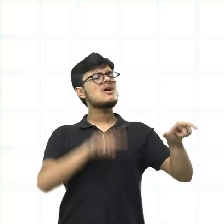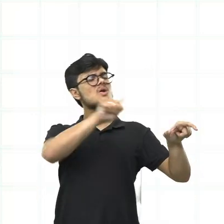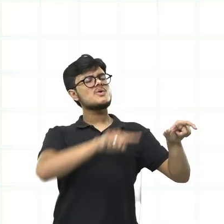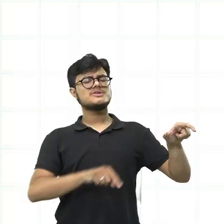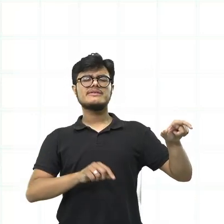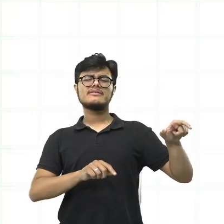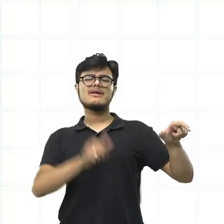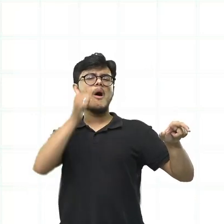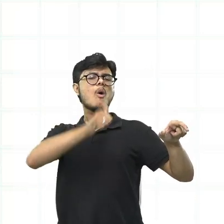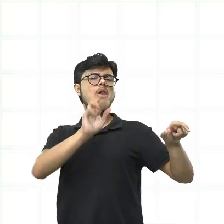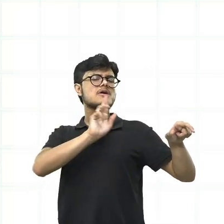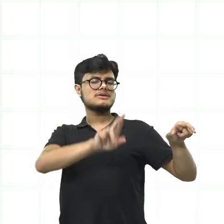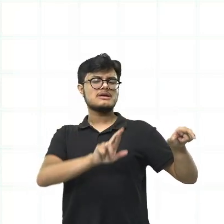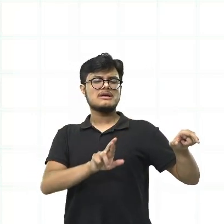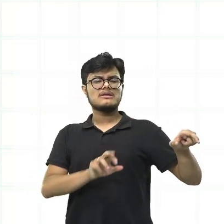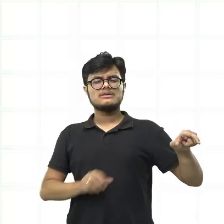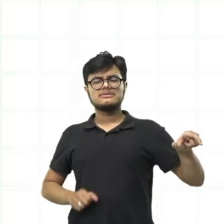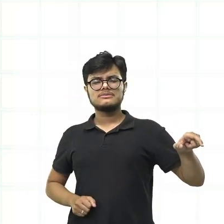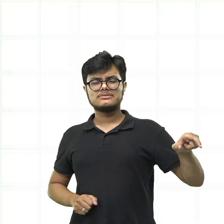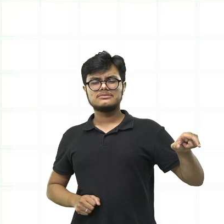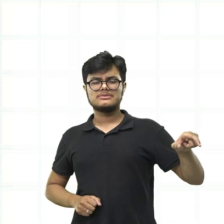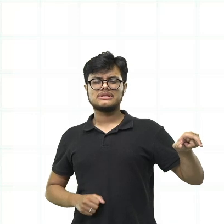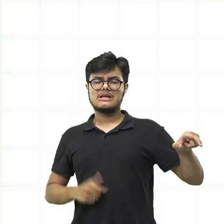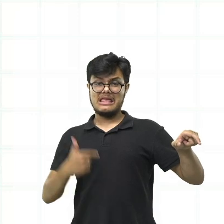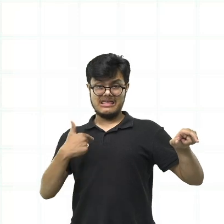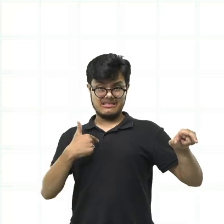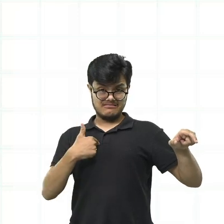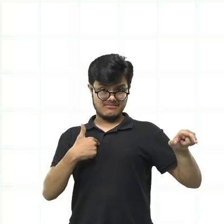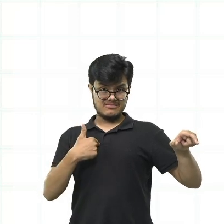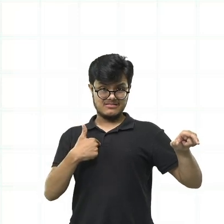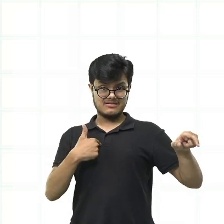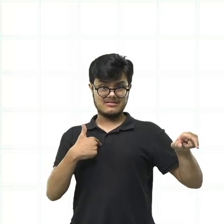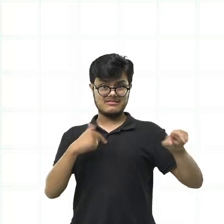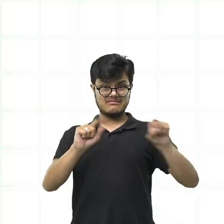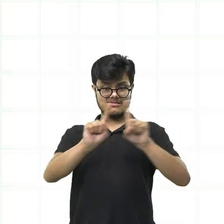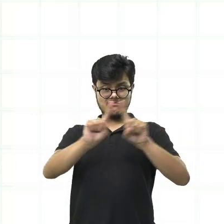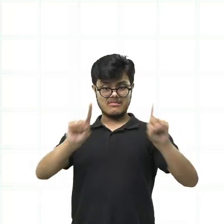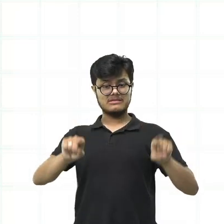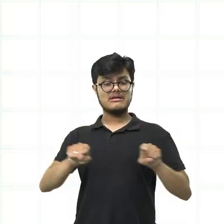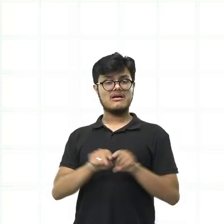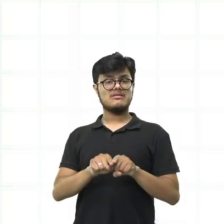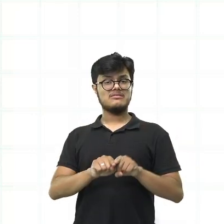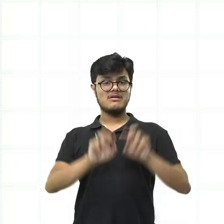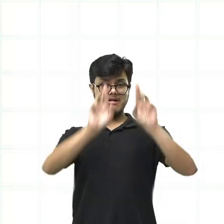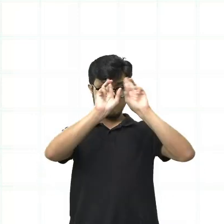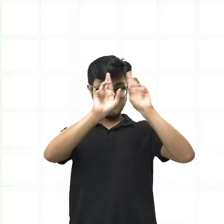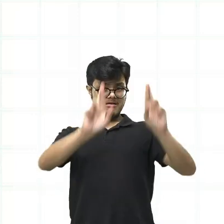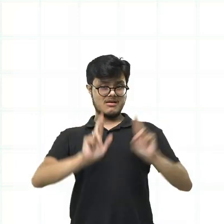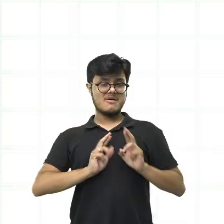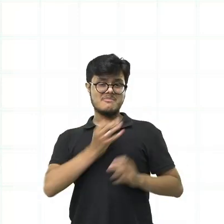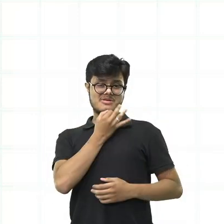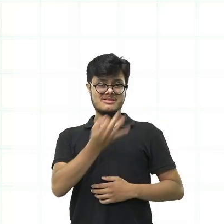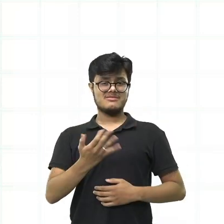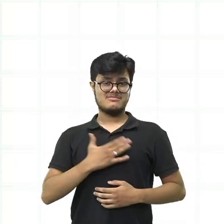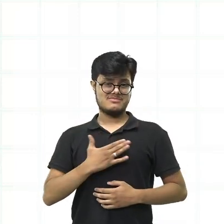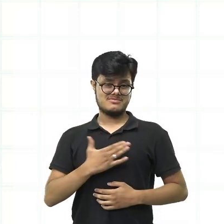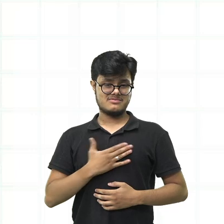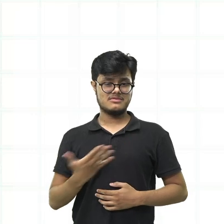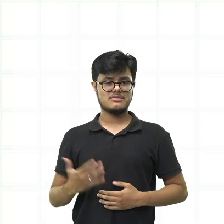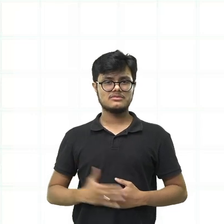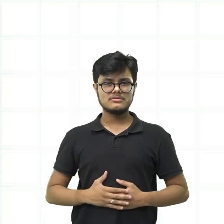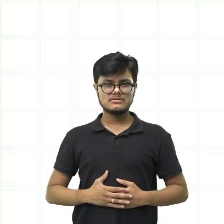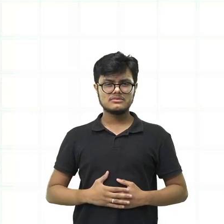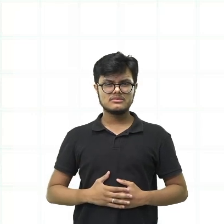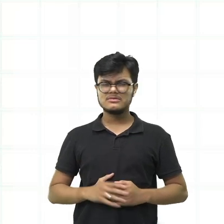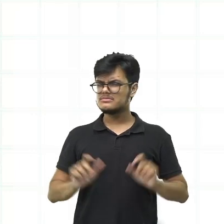responde, eu tenho certeza que é um quadrado, respeite a minha opinião. E aí todos nós estamos vendo do que se trata